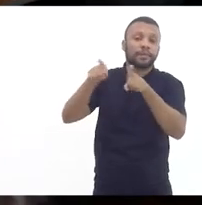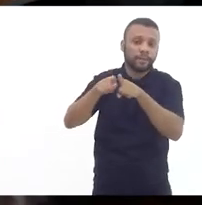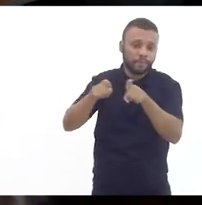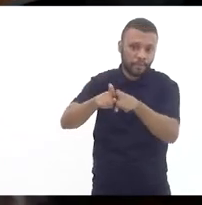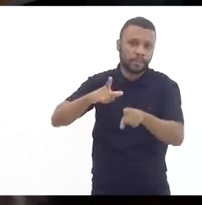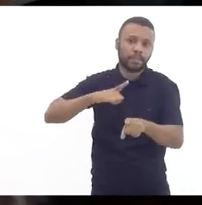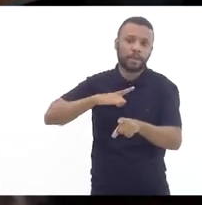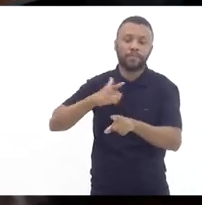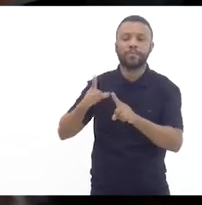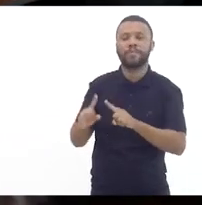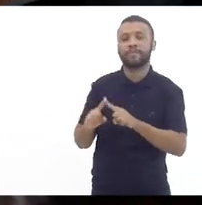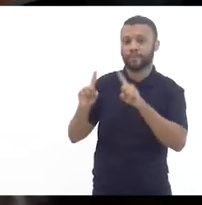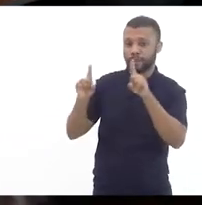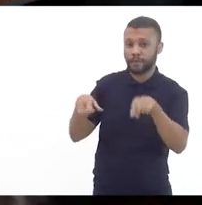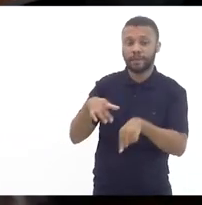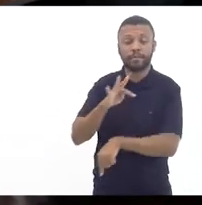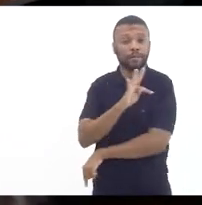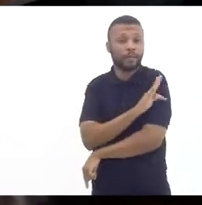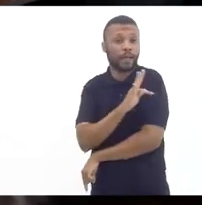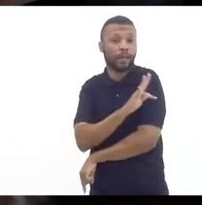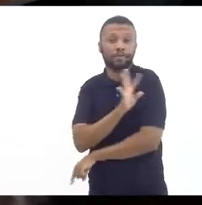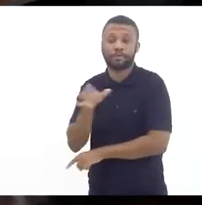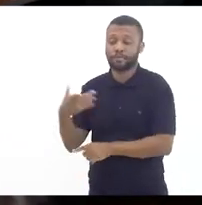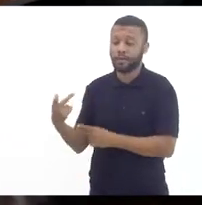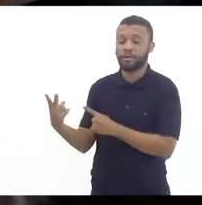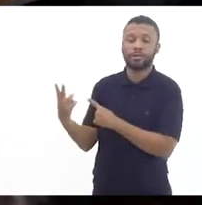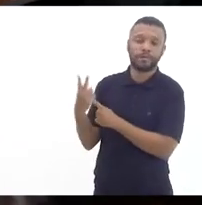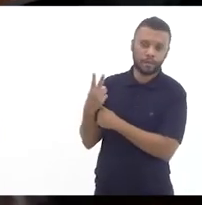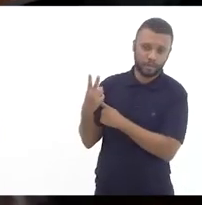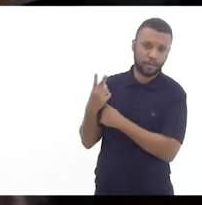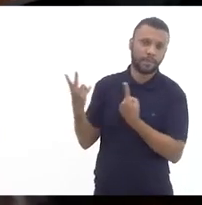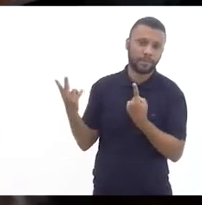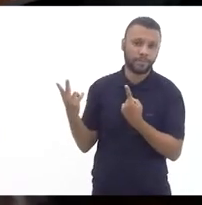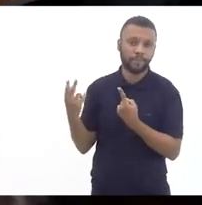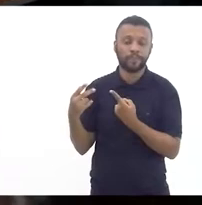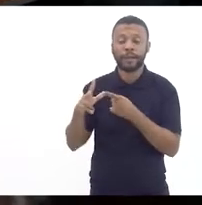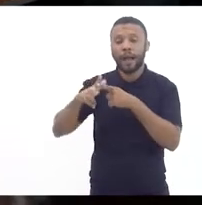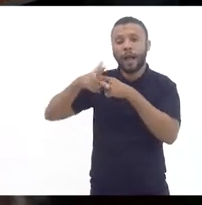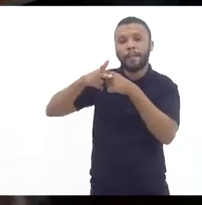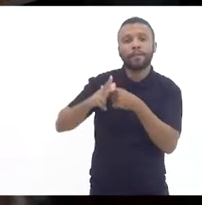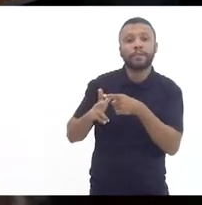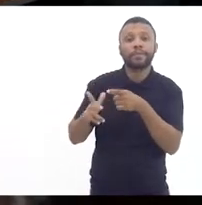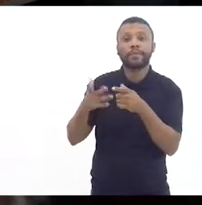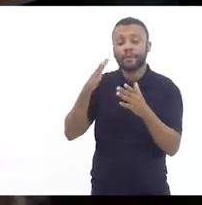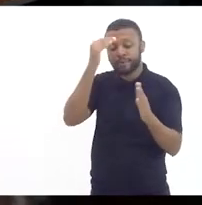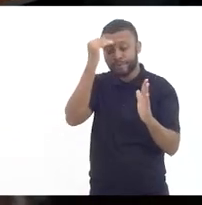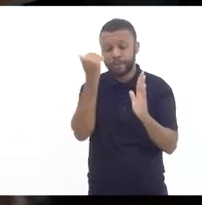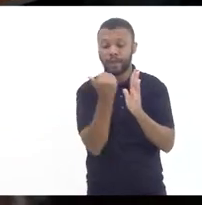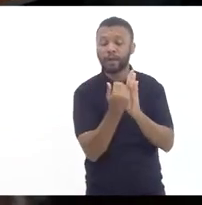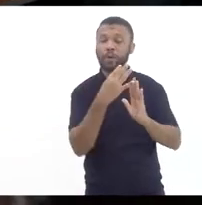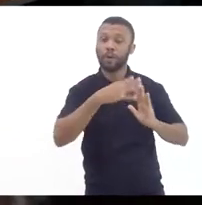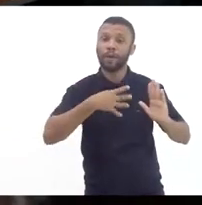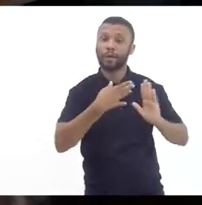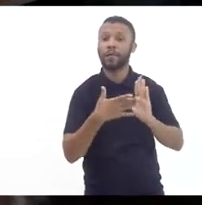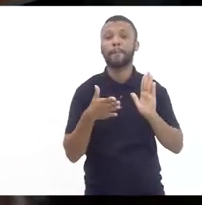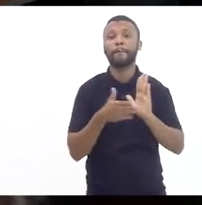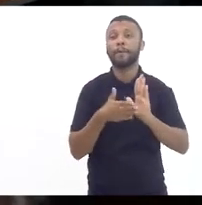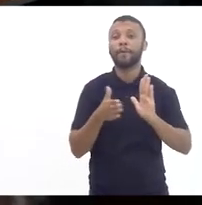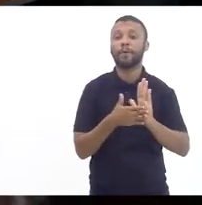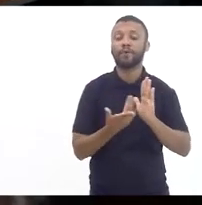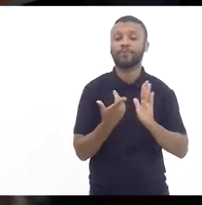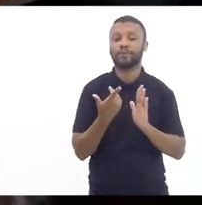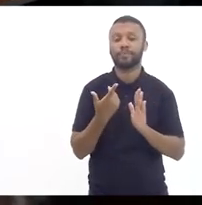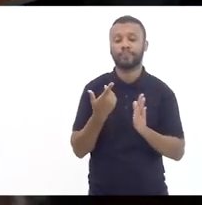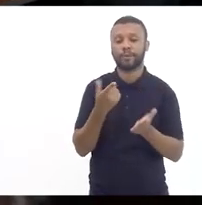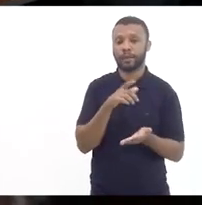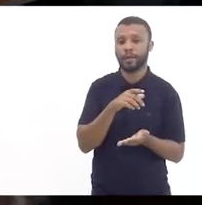técnico para nos atender. A manutenção ela se baseia na verificação do calendário proposto pela concessionária. A gente,